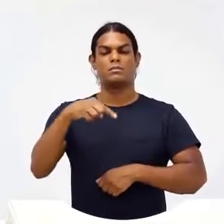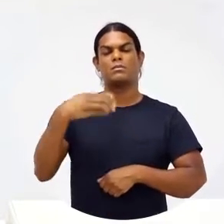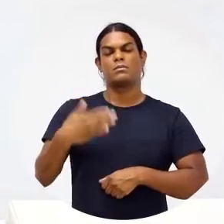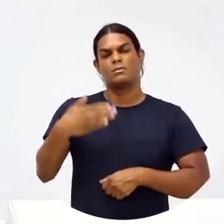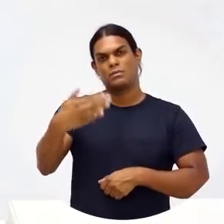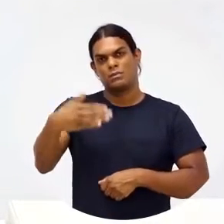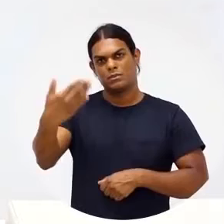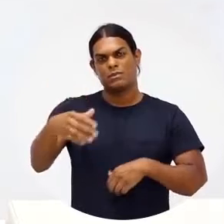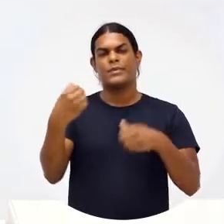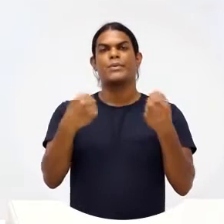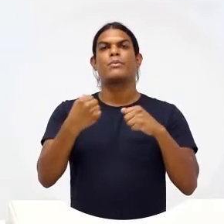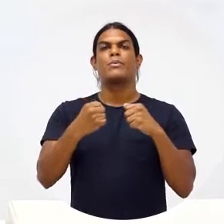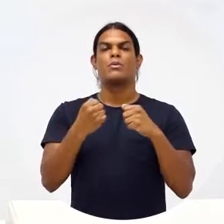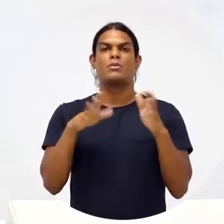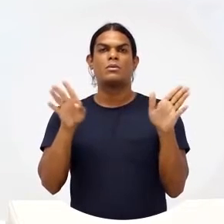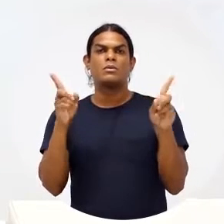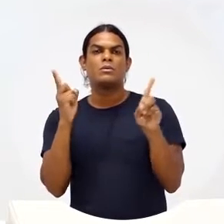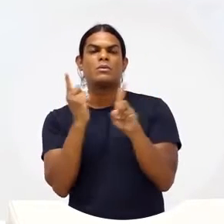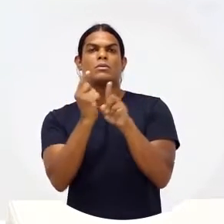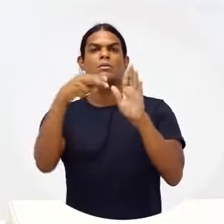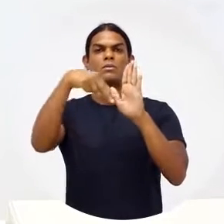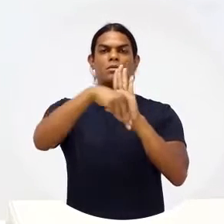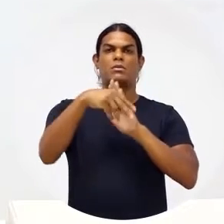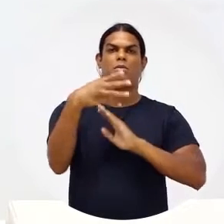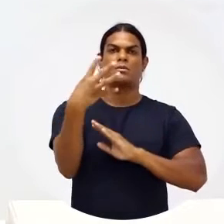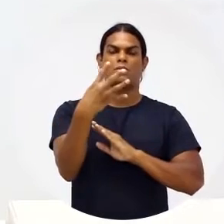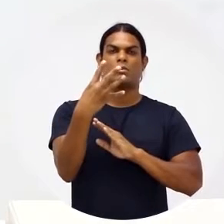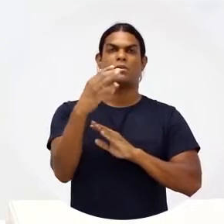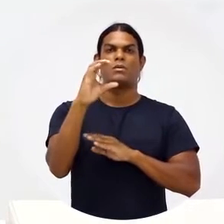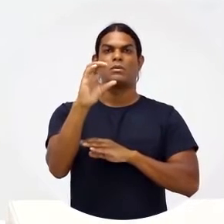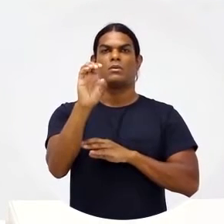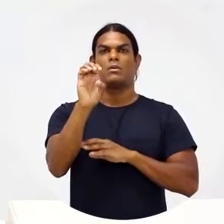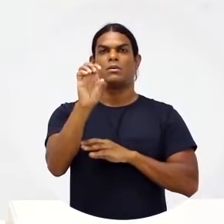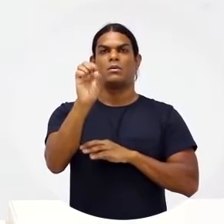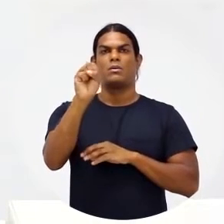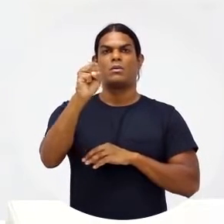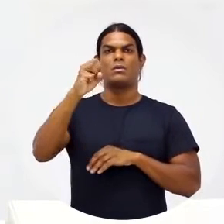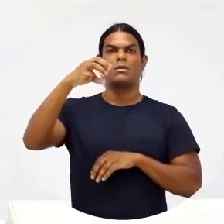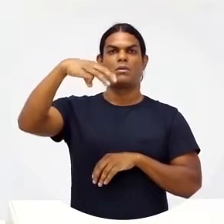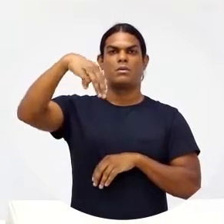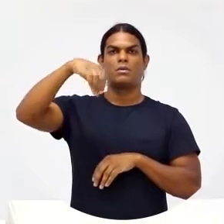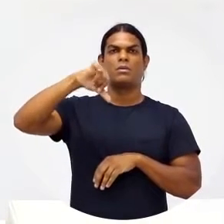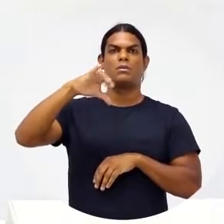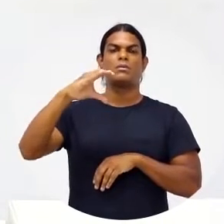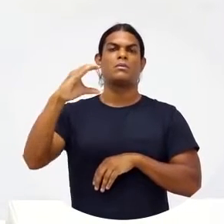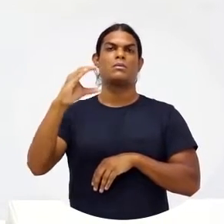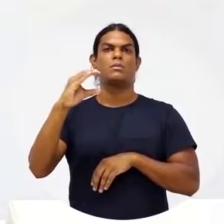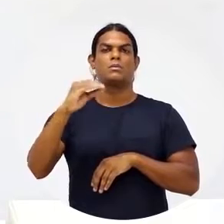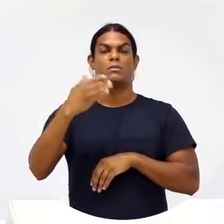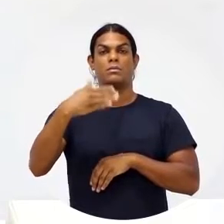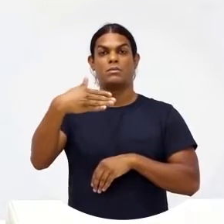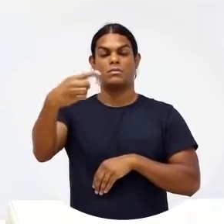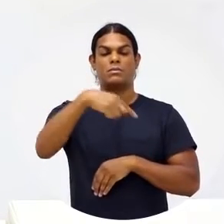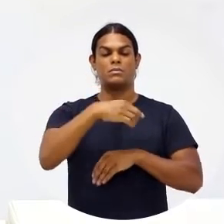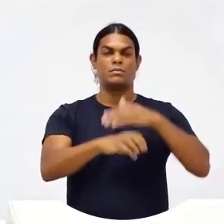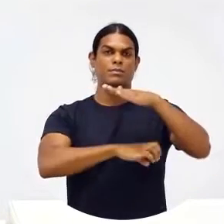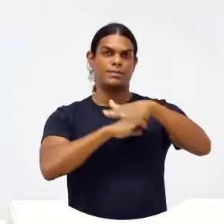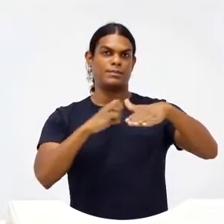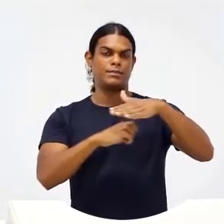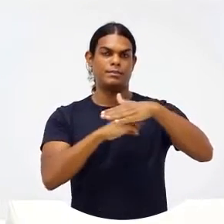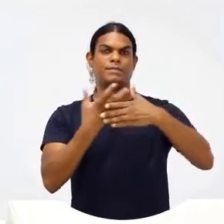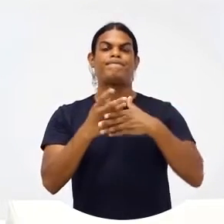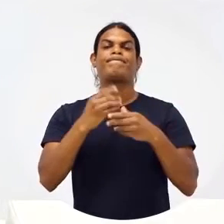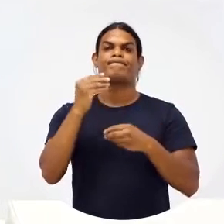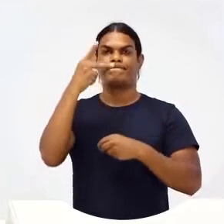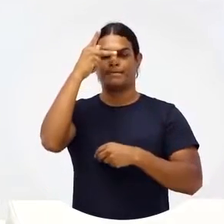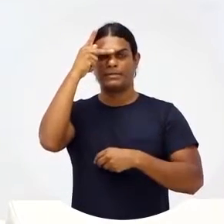classificação a gente pode ver na NR4 do SESMIT, tá? Para poder classificar essas empresas. Então, o trabalhador que trabalha numa empresa